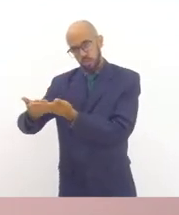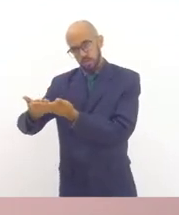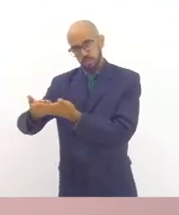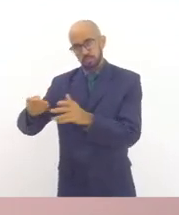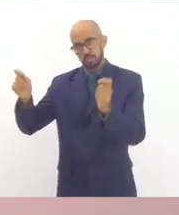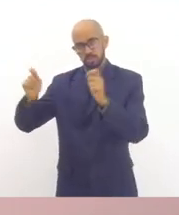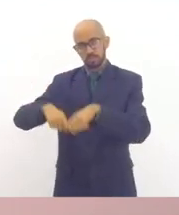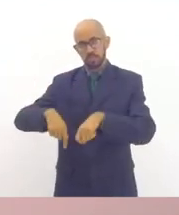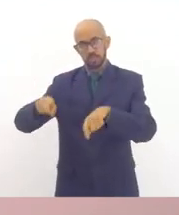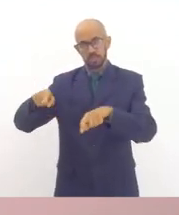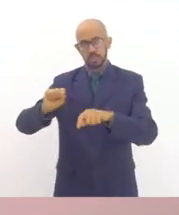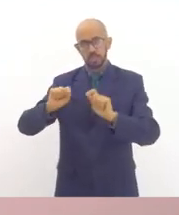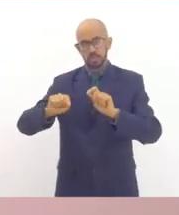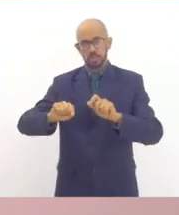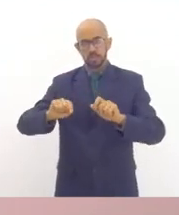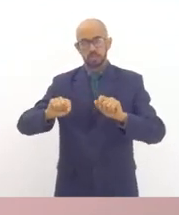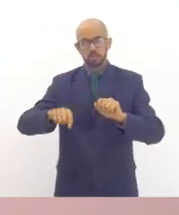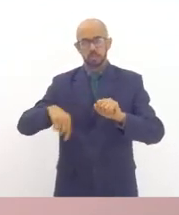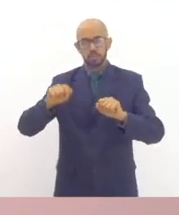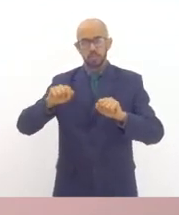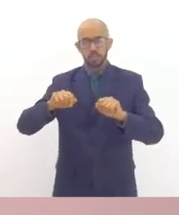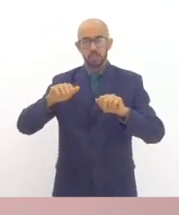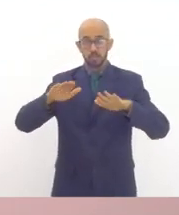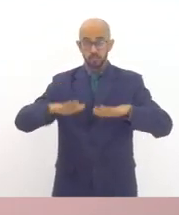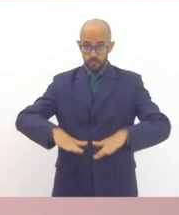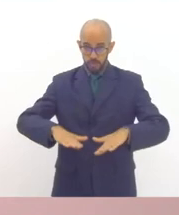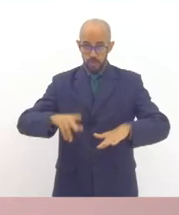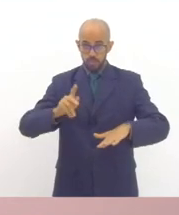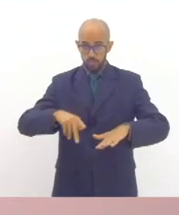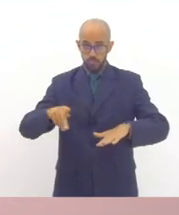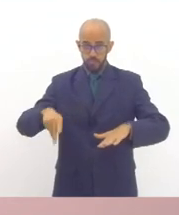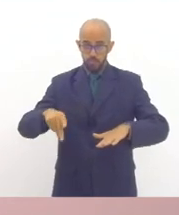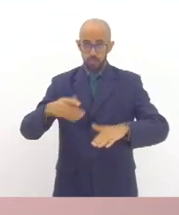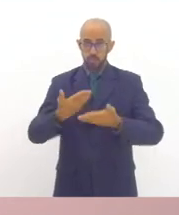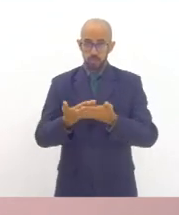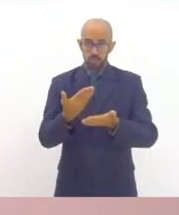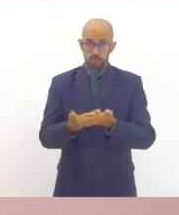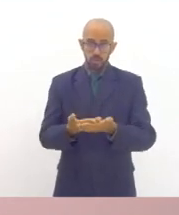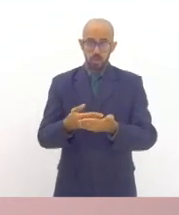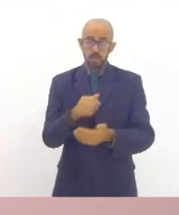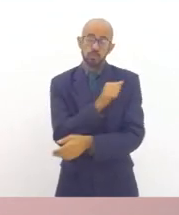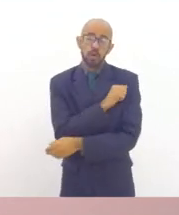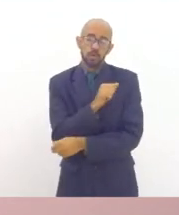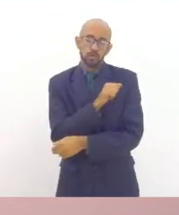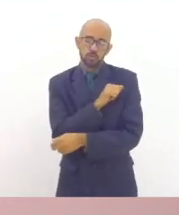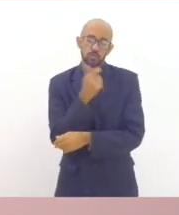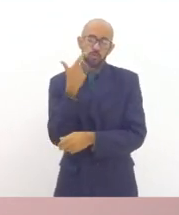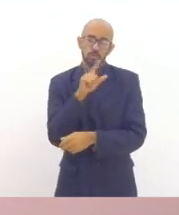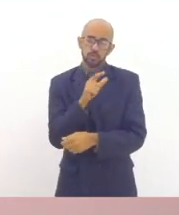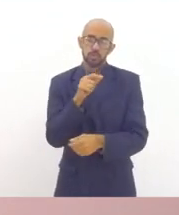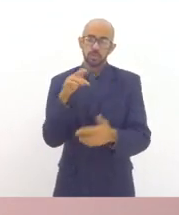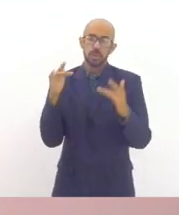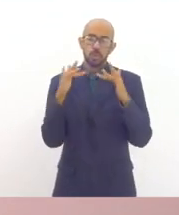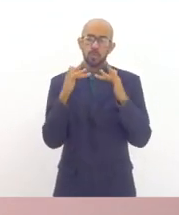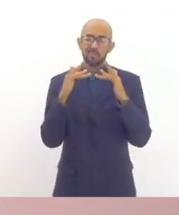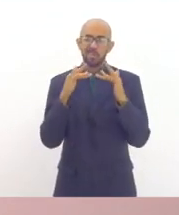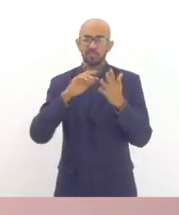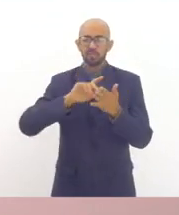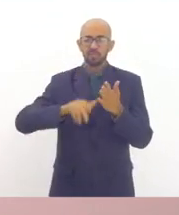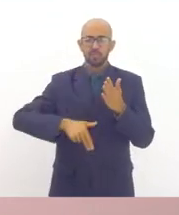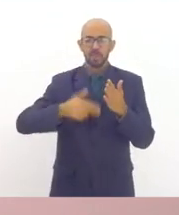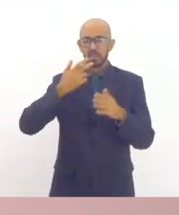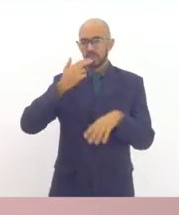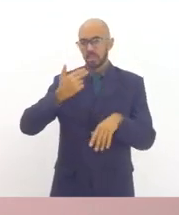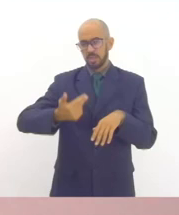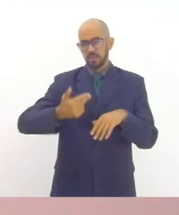a fixação do professor na escola e ao aluno o estudo das diversas línguas, atividades